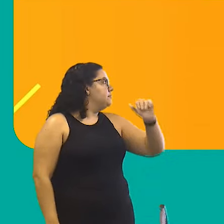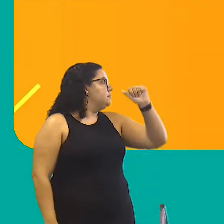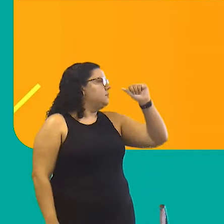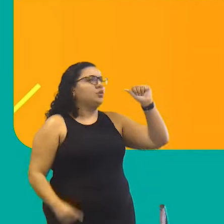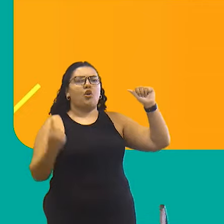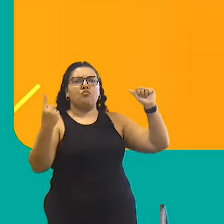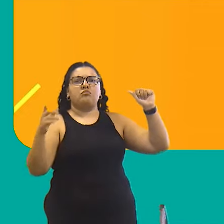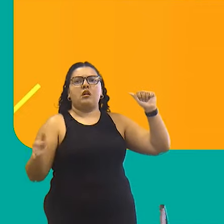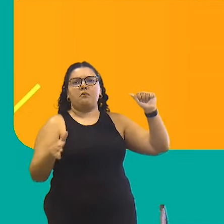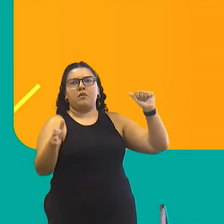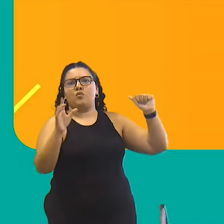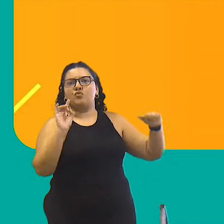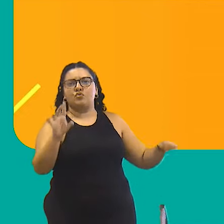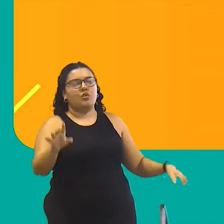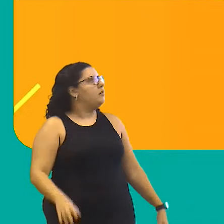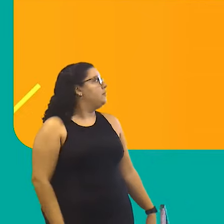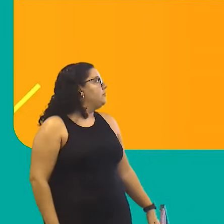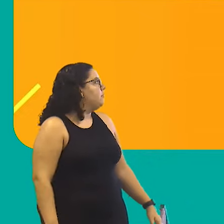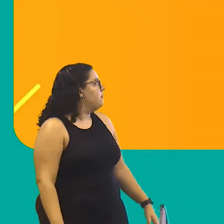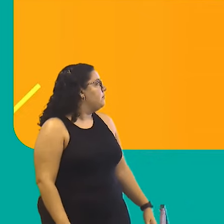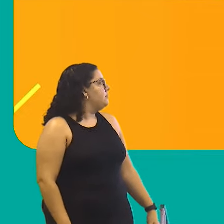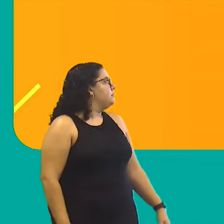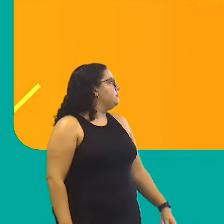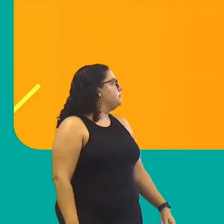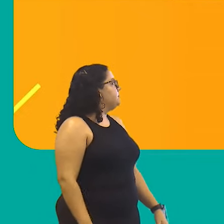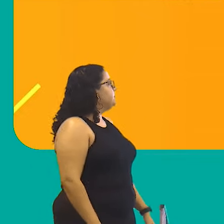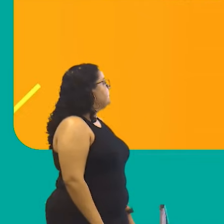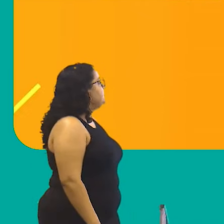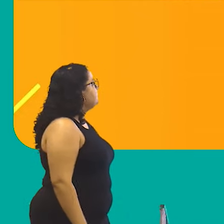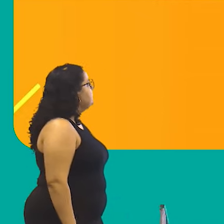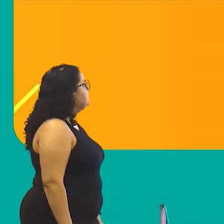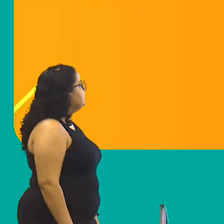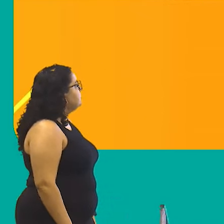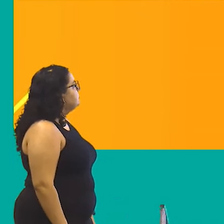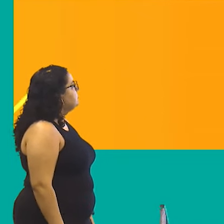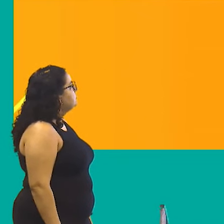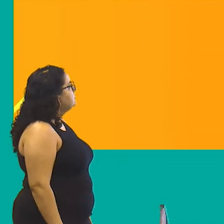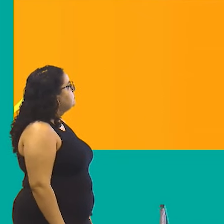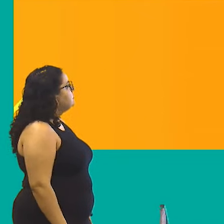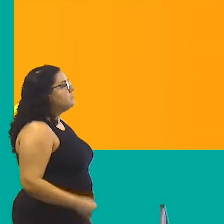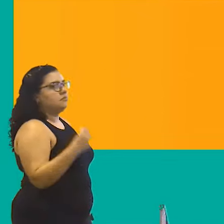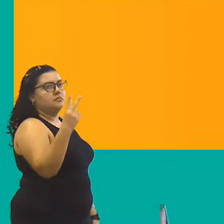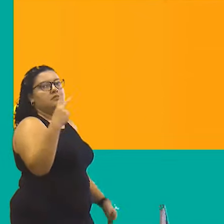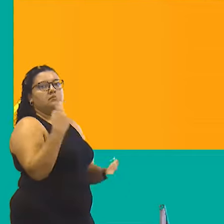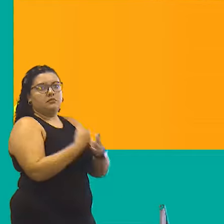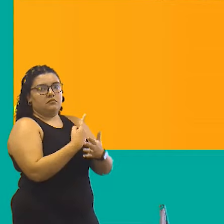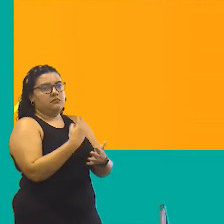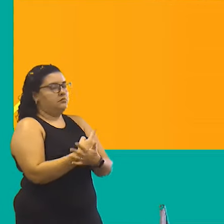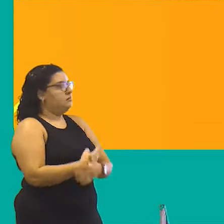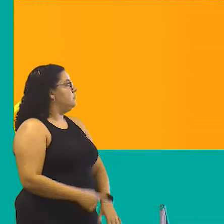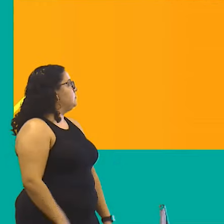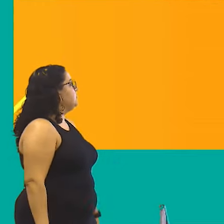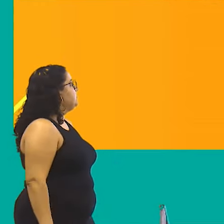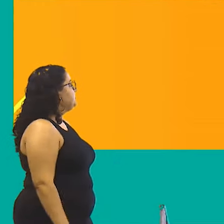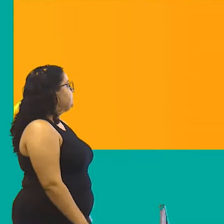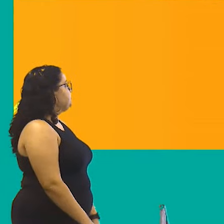só tem um caminho? Vem aqui, caminho 1, caminho 2. Isso é série? Não